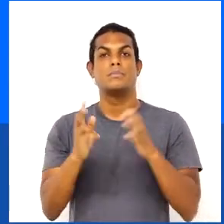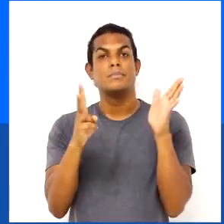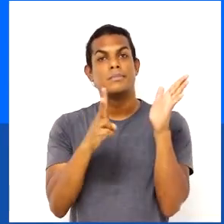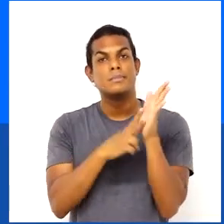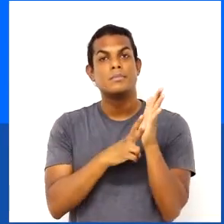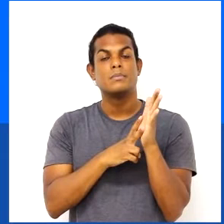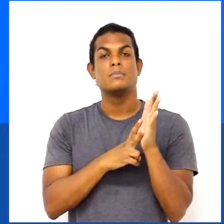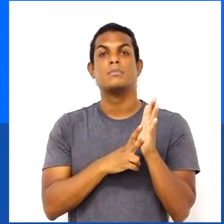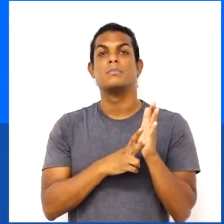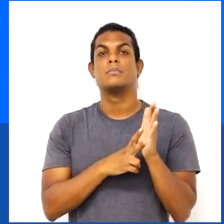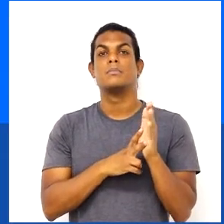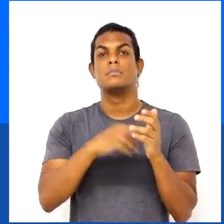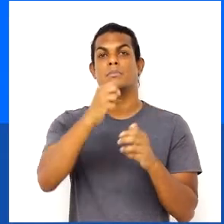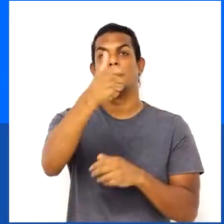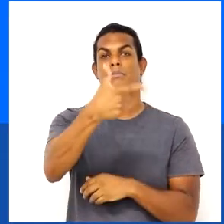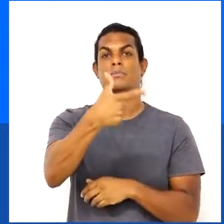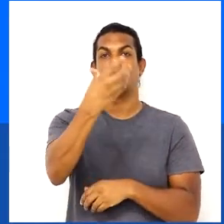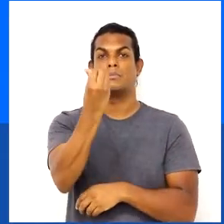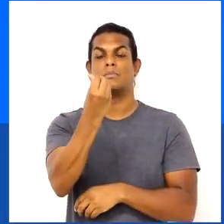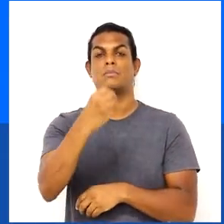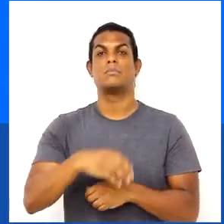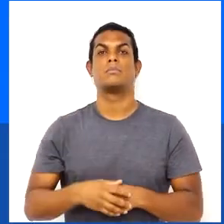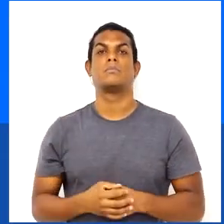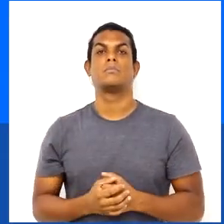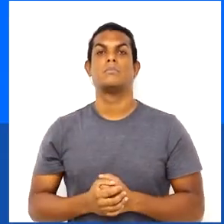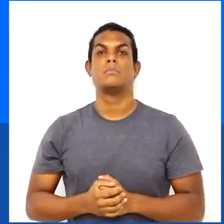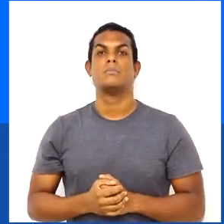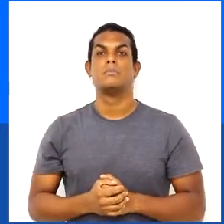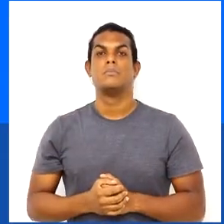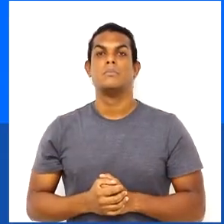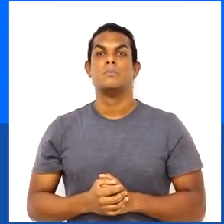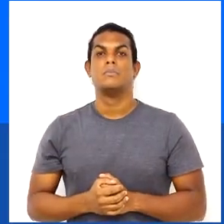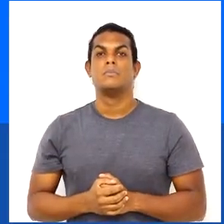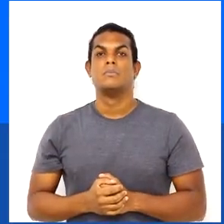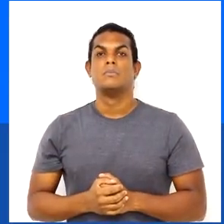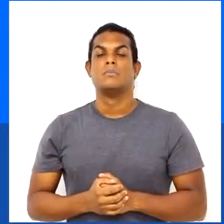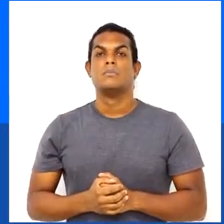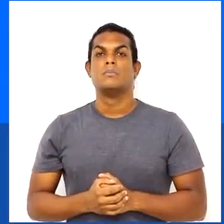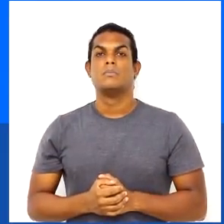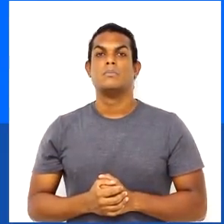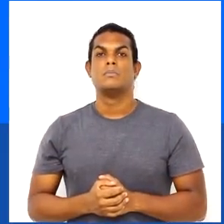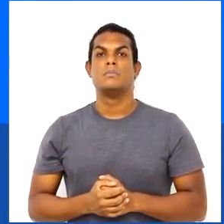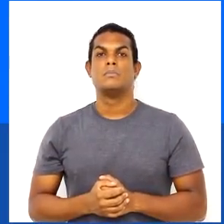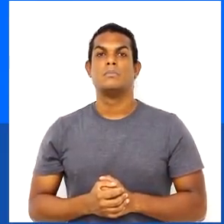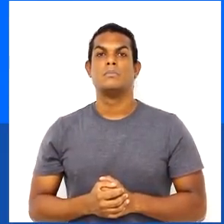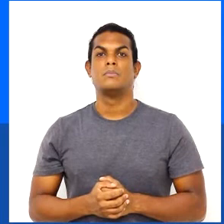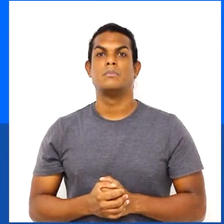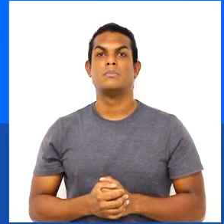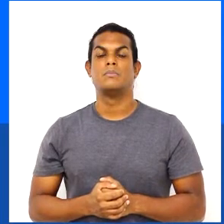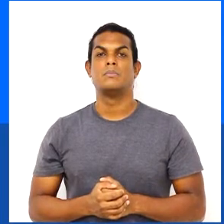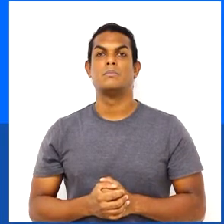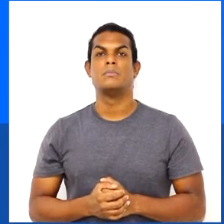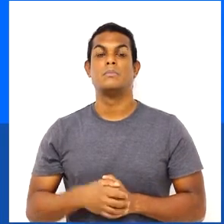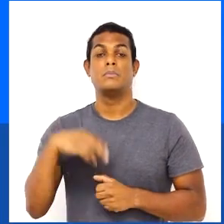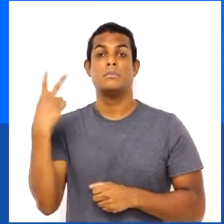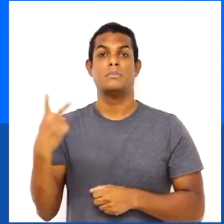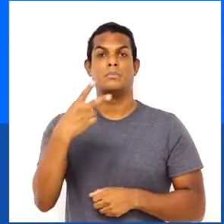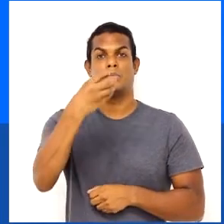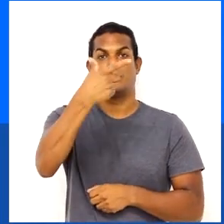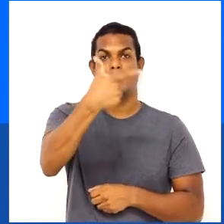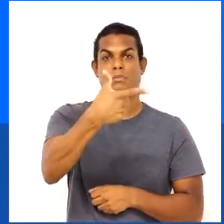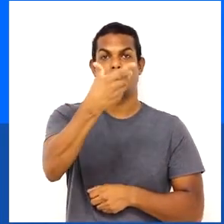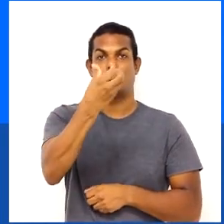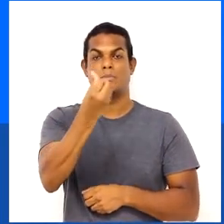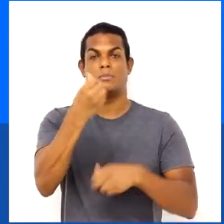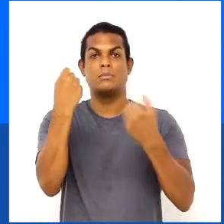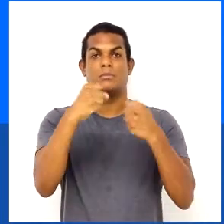resultando o valor 26 na terceira linha da frequência absoluta. O valor 26 deverá